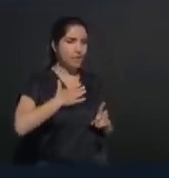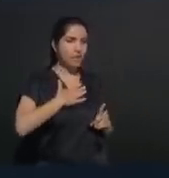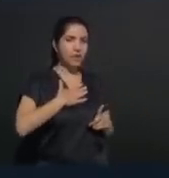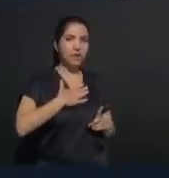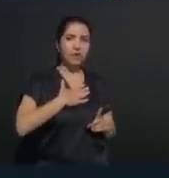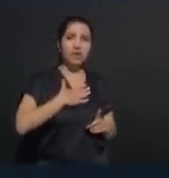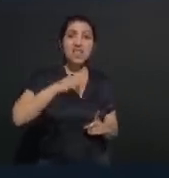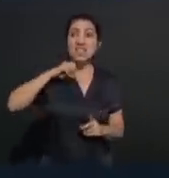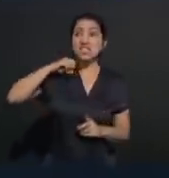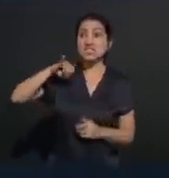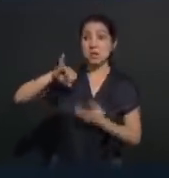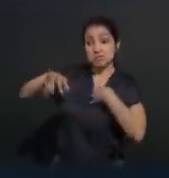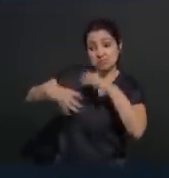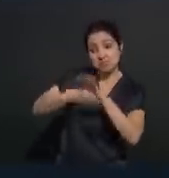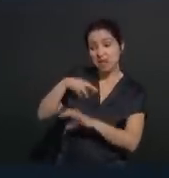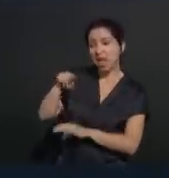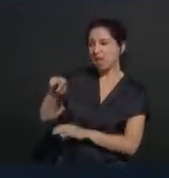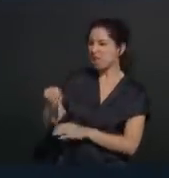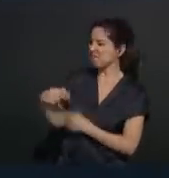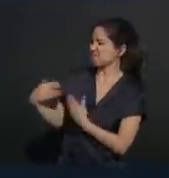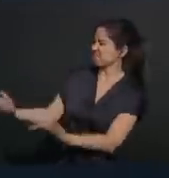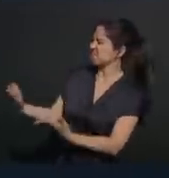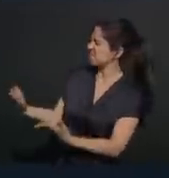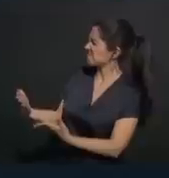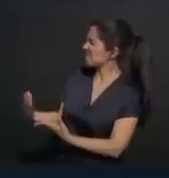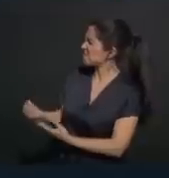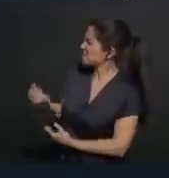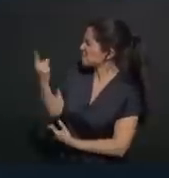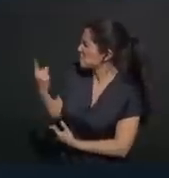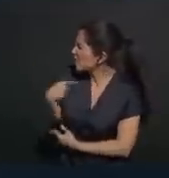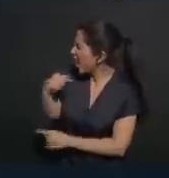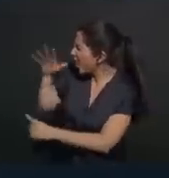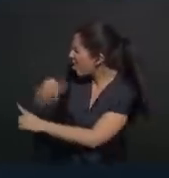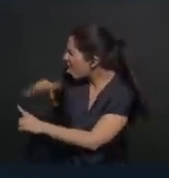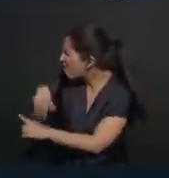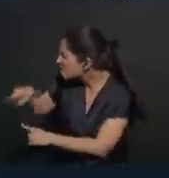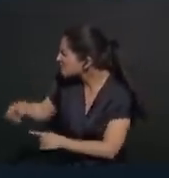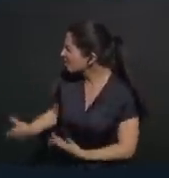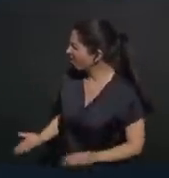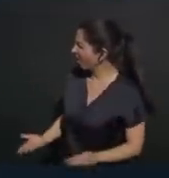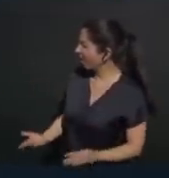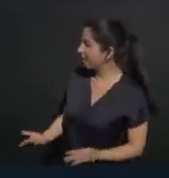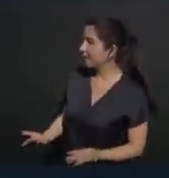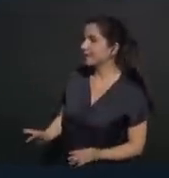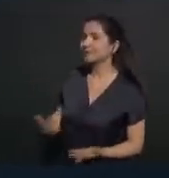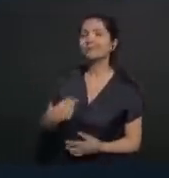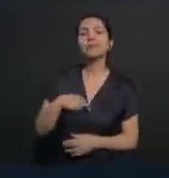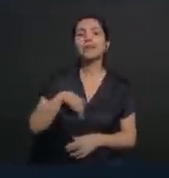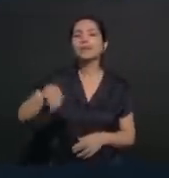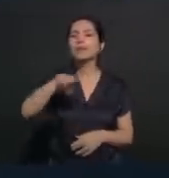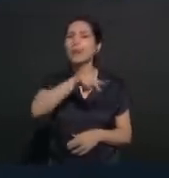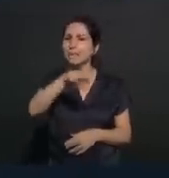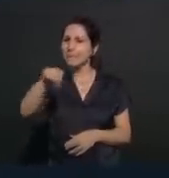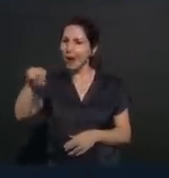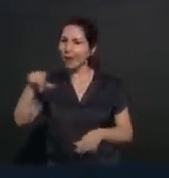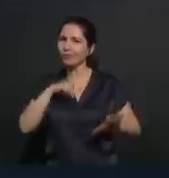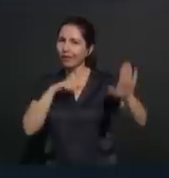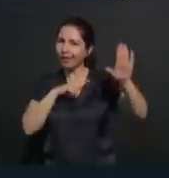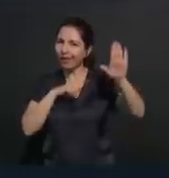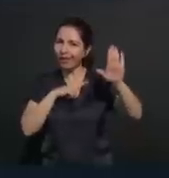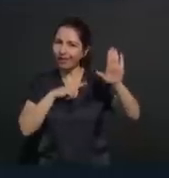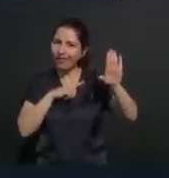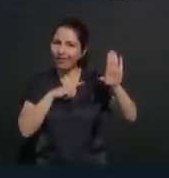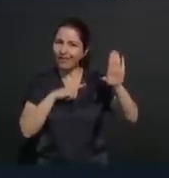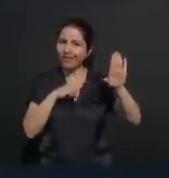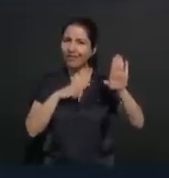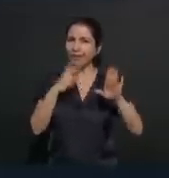cadeira. Seu fedelho, você está dizendo que eu vou... Quem tem irmão aqui? Só quem tem irmão. Não é uma coisa